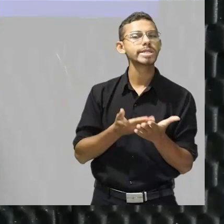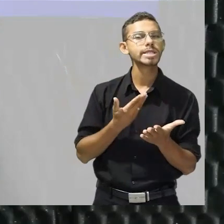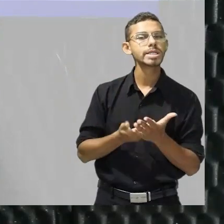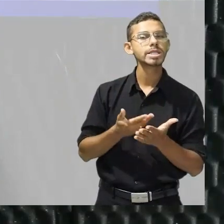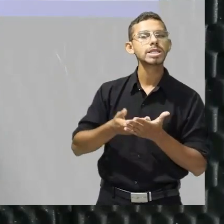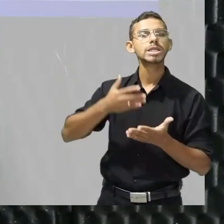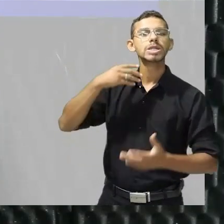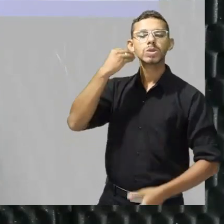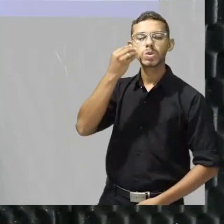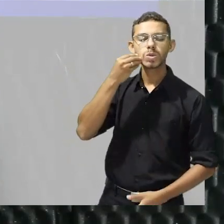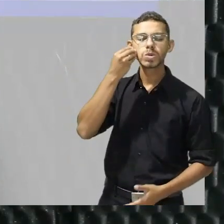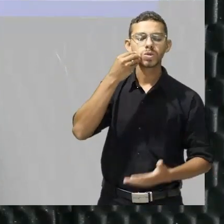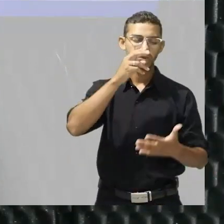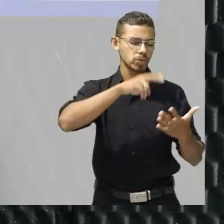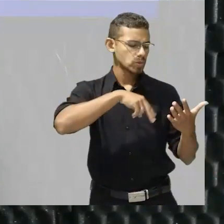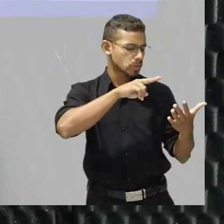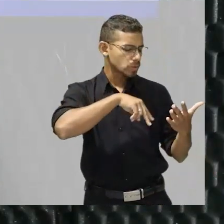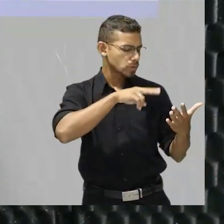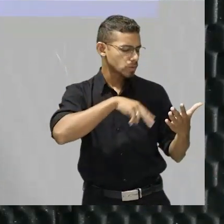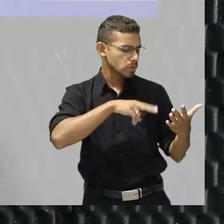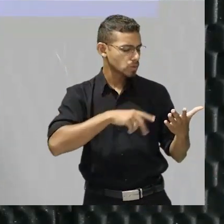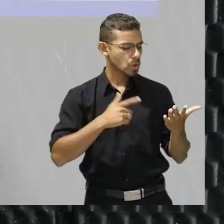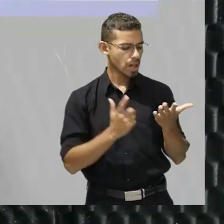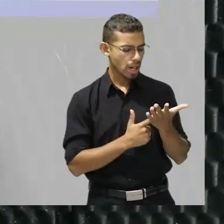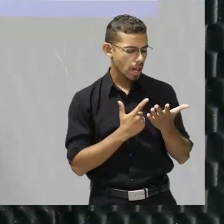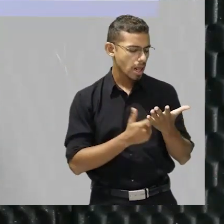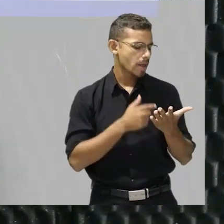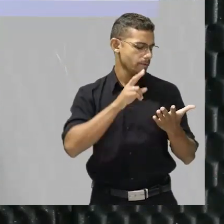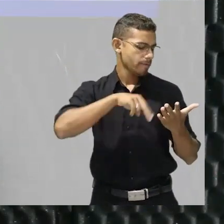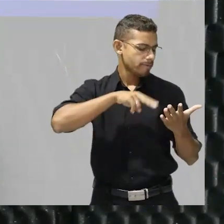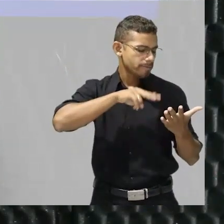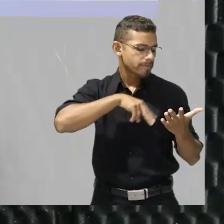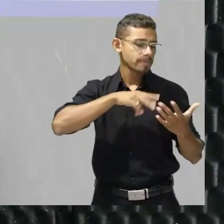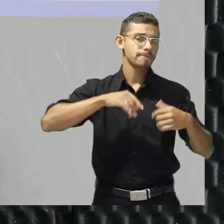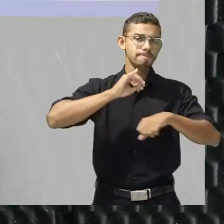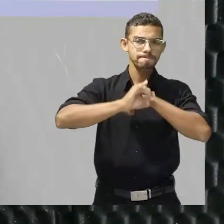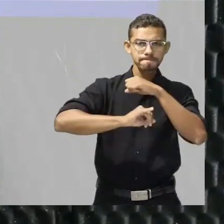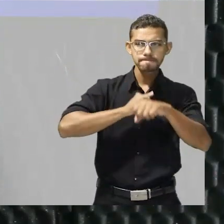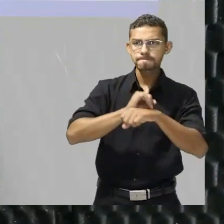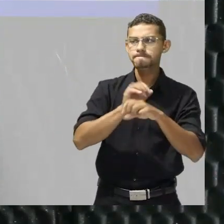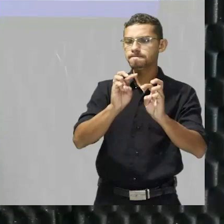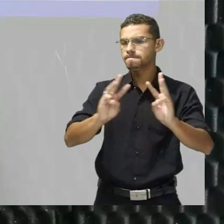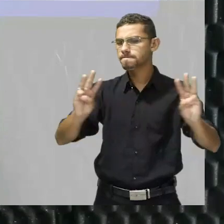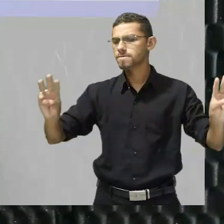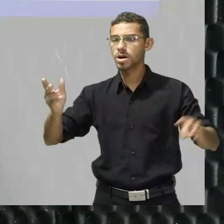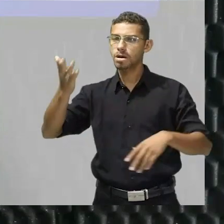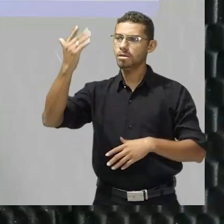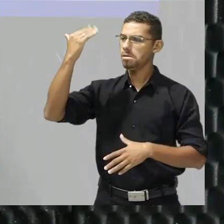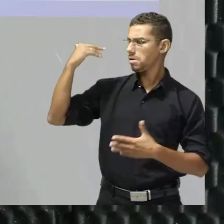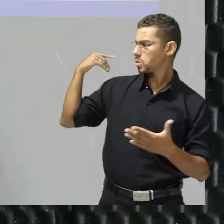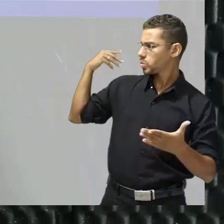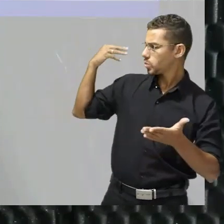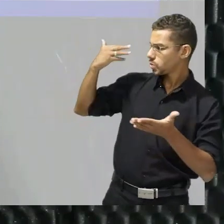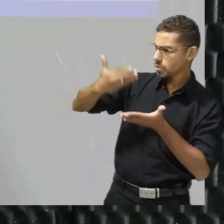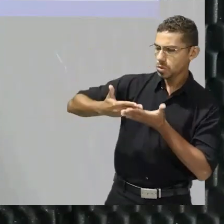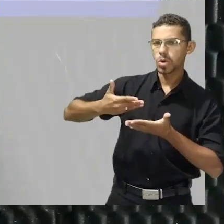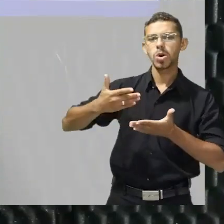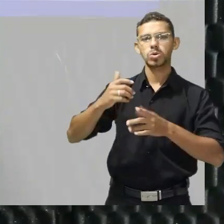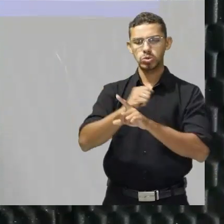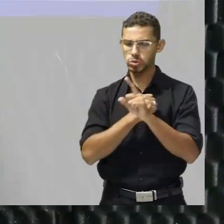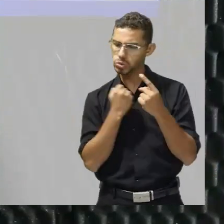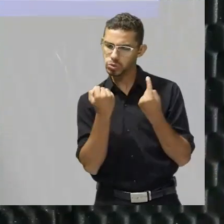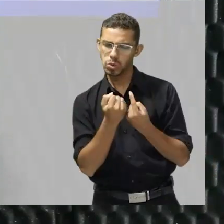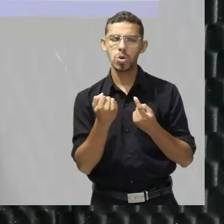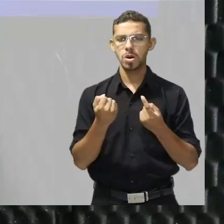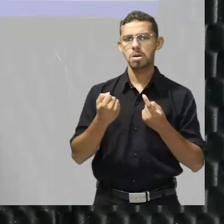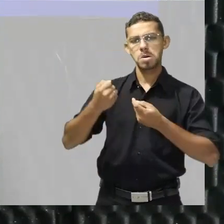necessário muita leitura se você não tem leitura você não vai poder ter dados sejam eles histórico e sociológicos ou estatísticos